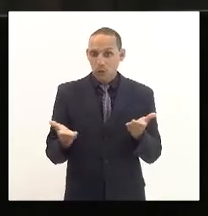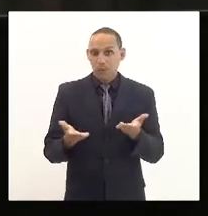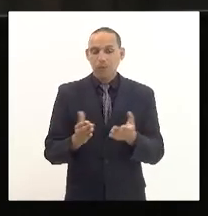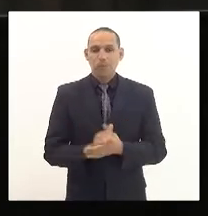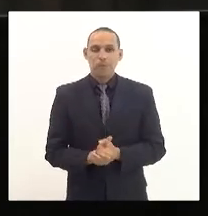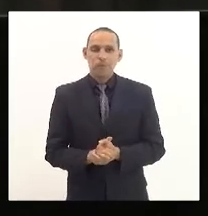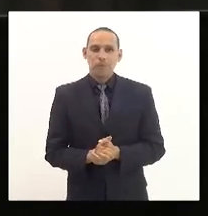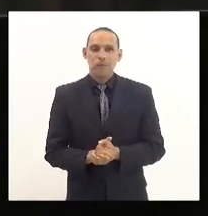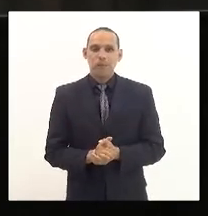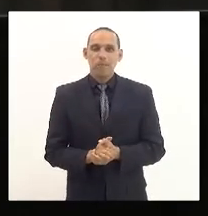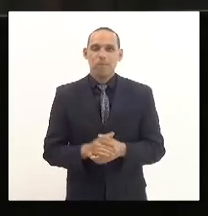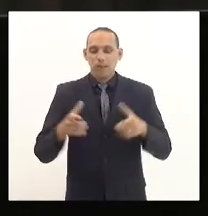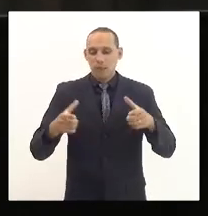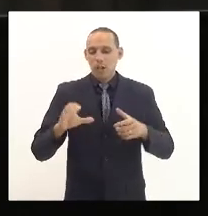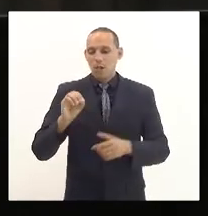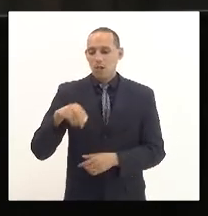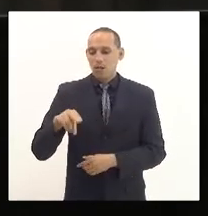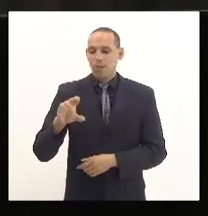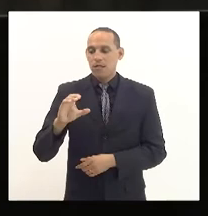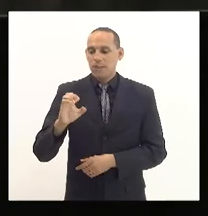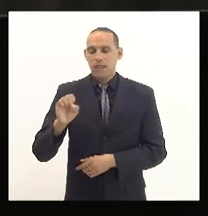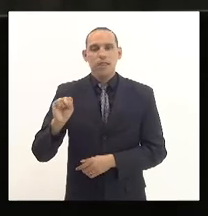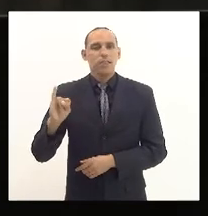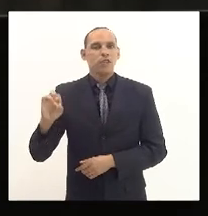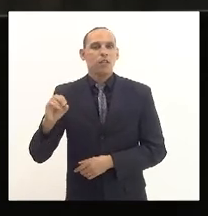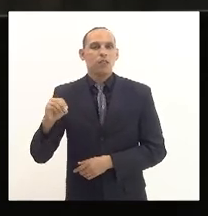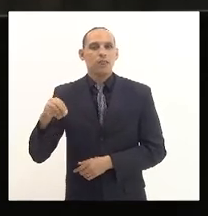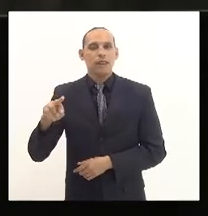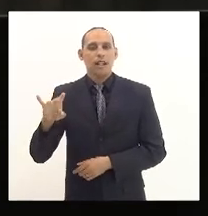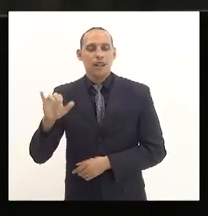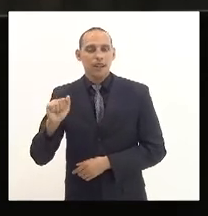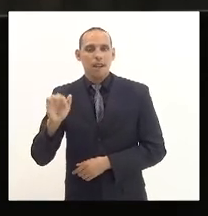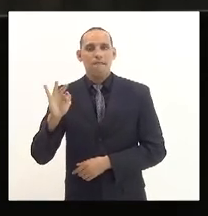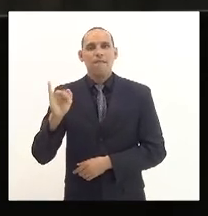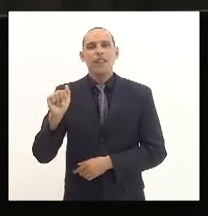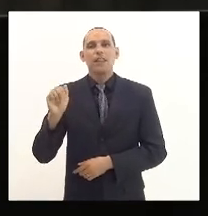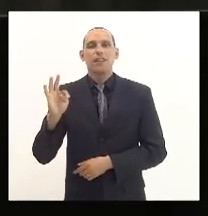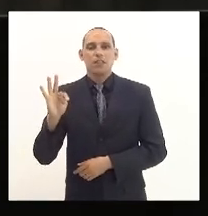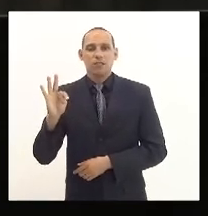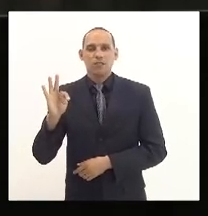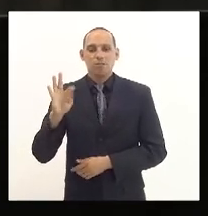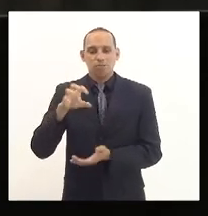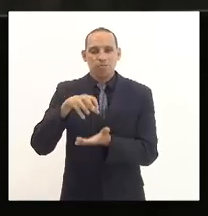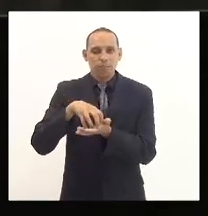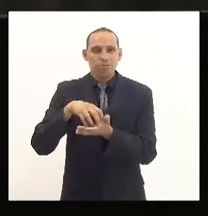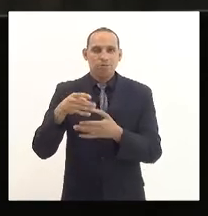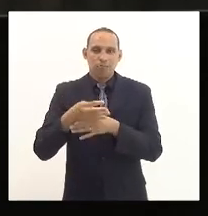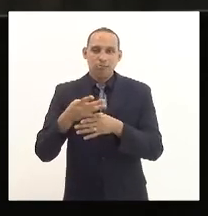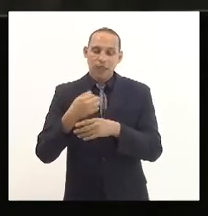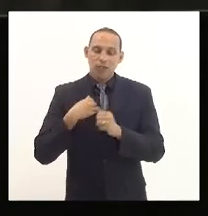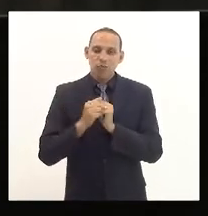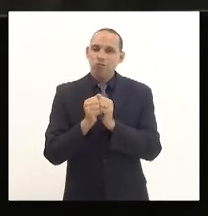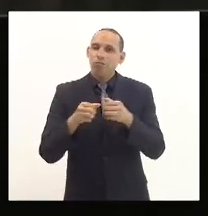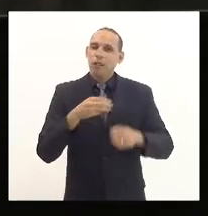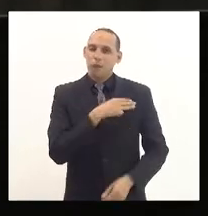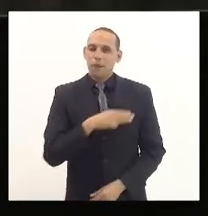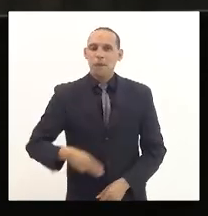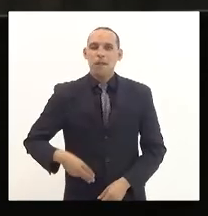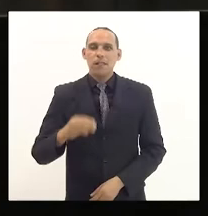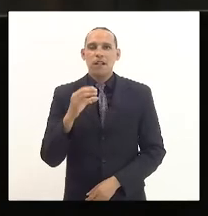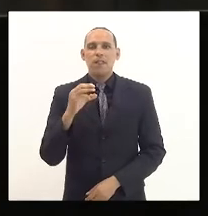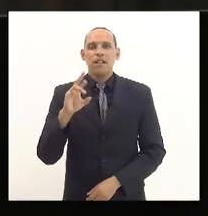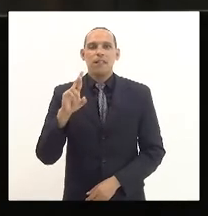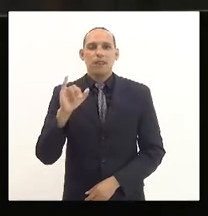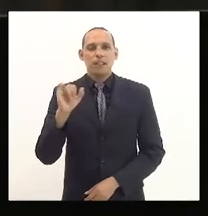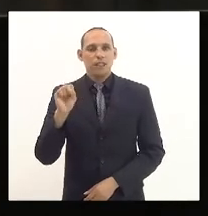na consciência concessionária Fiat no centro da cidade eu estive acompanhando a ministra é Cristiane